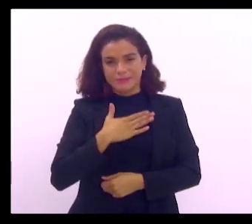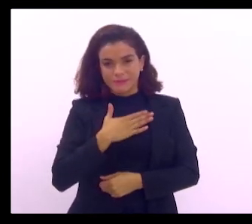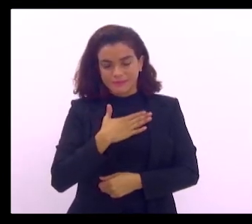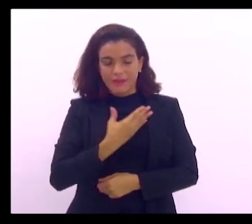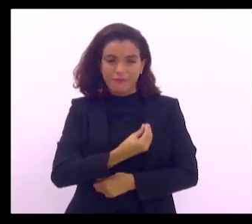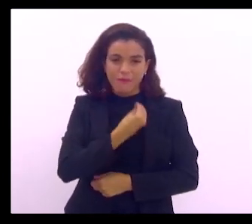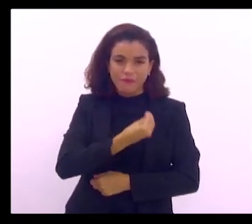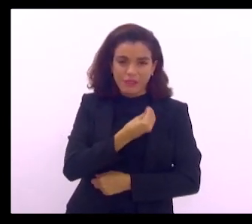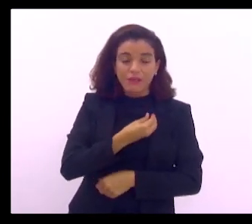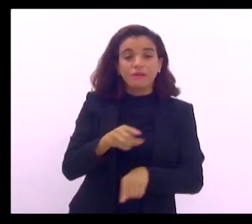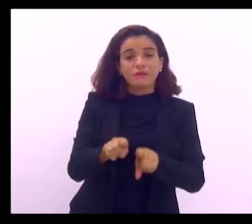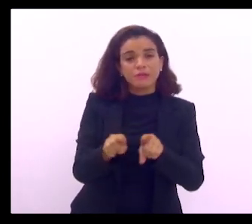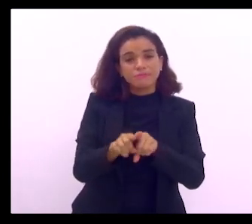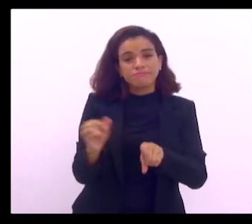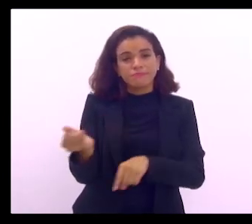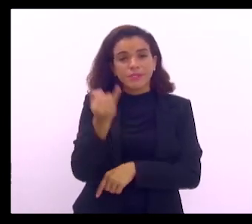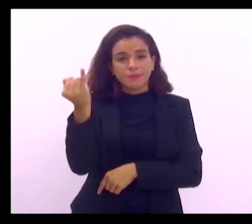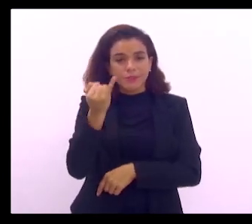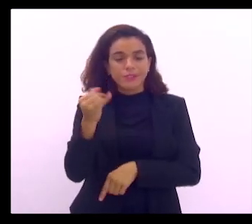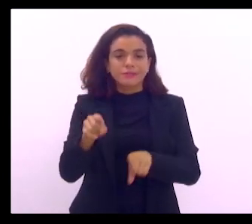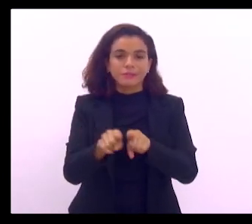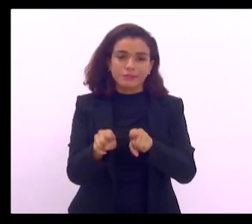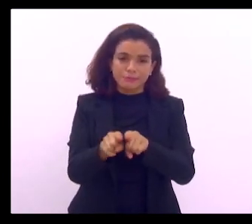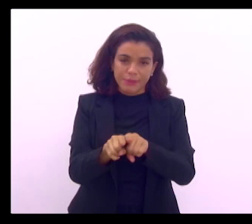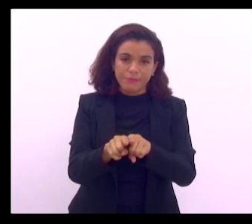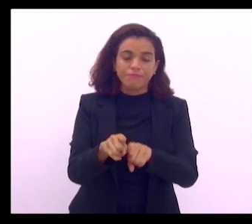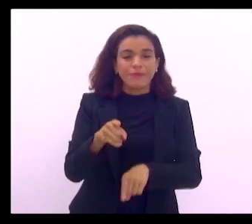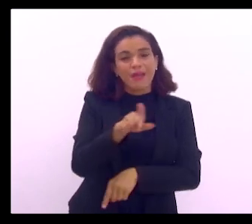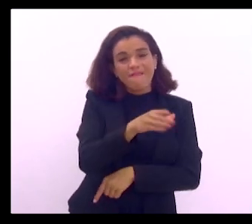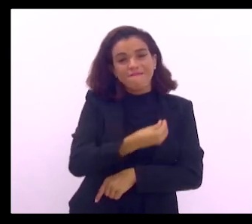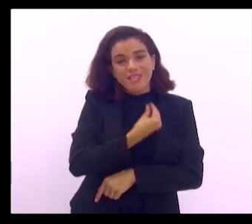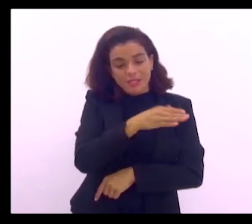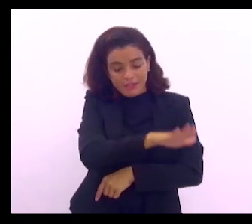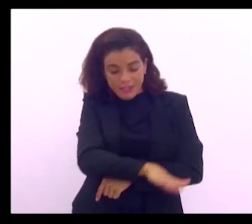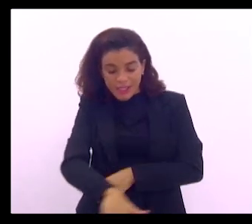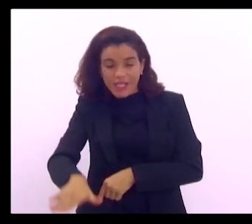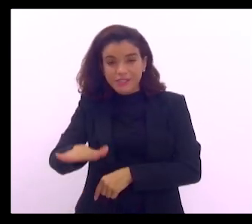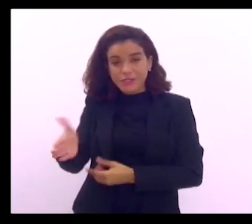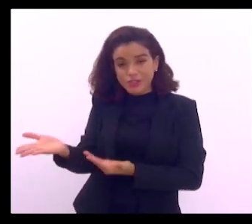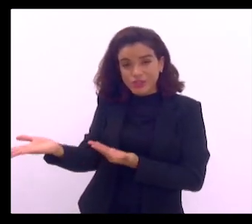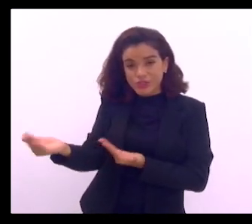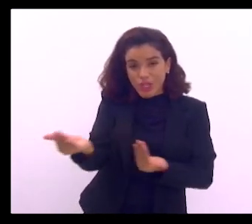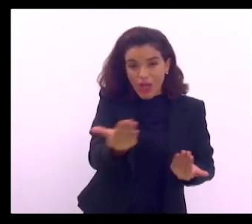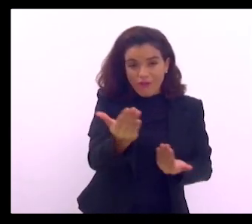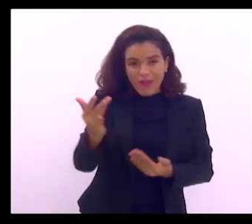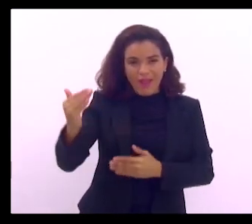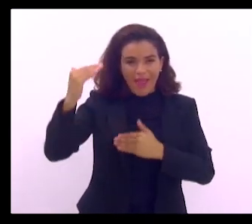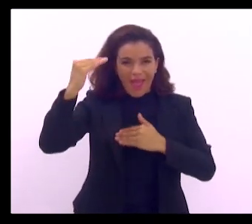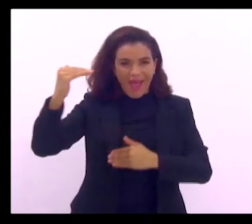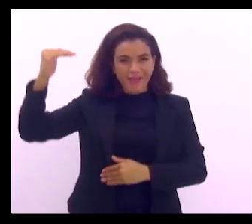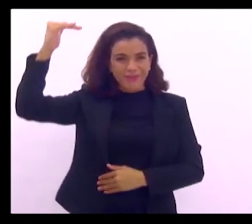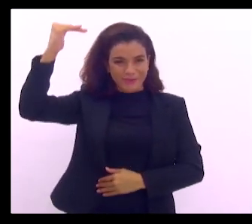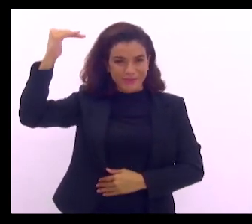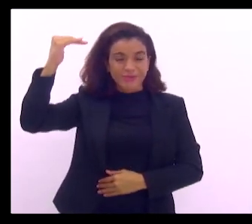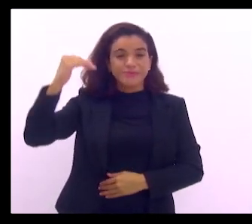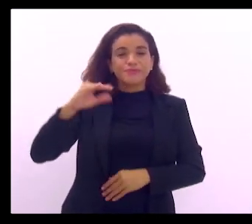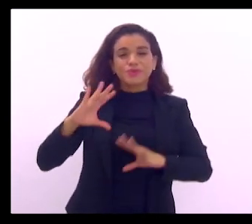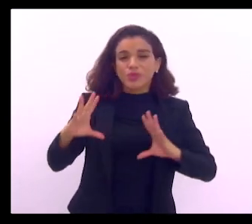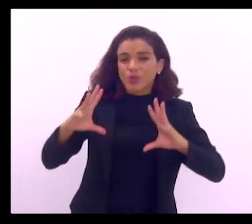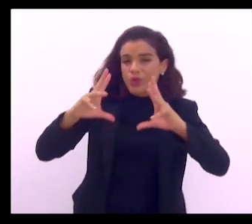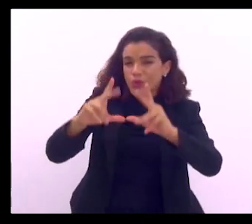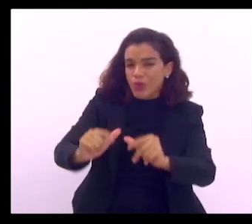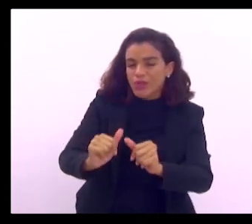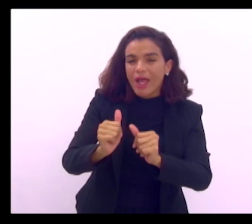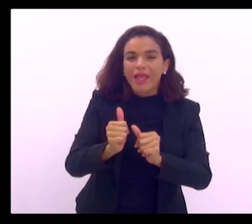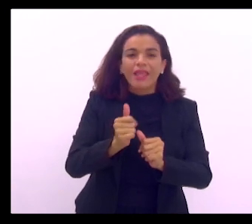minha vida e tem uma importância muito grande na vida de crianças, jovens, adultos, aqueles que semeiam